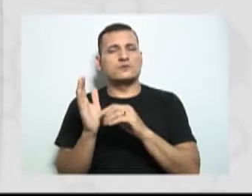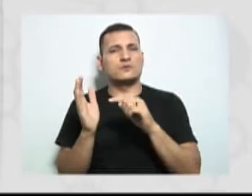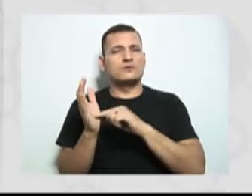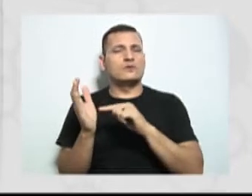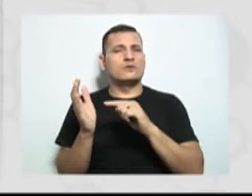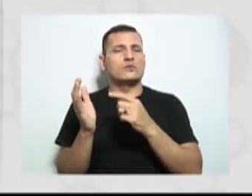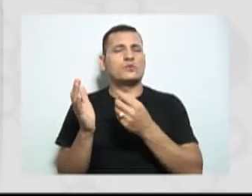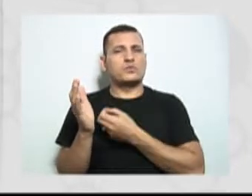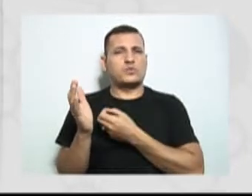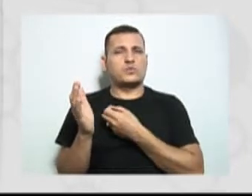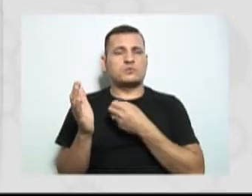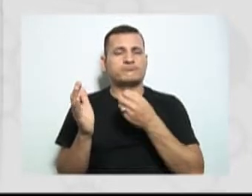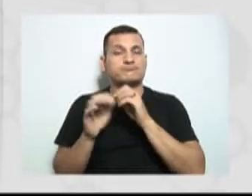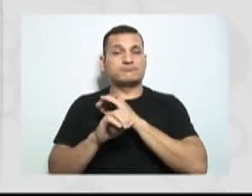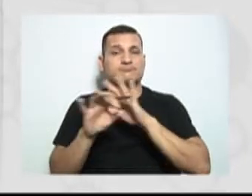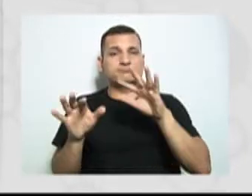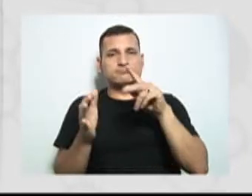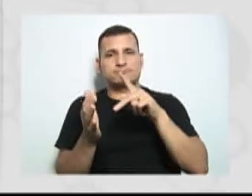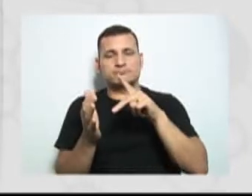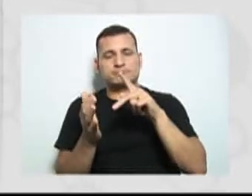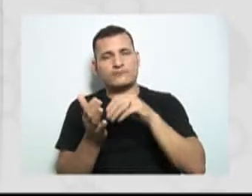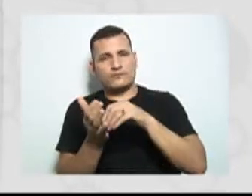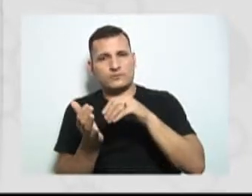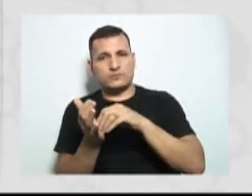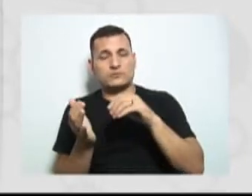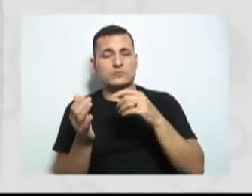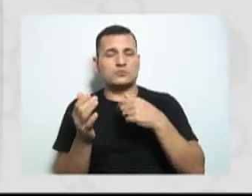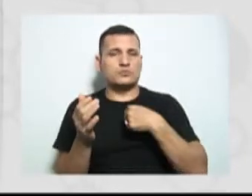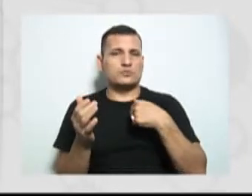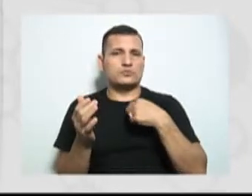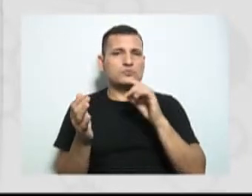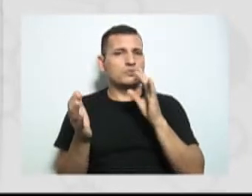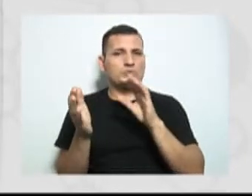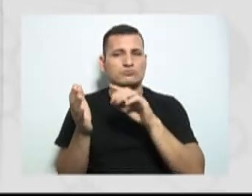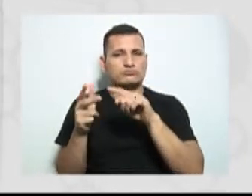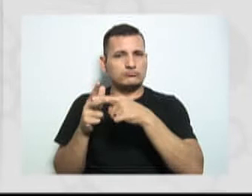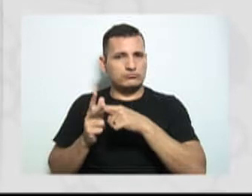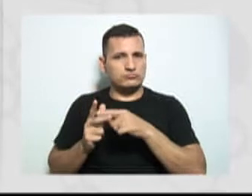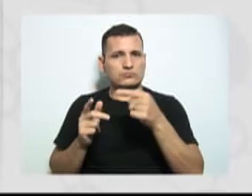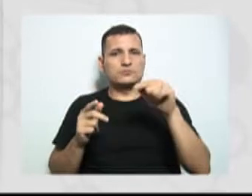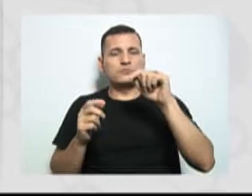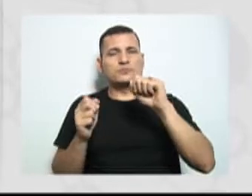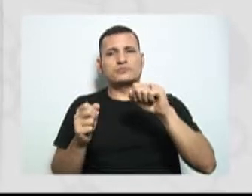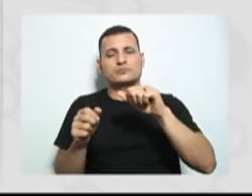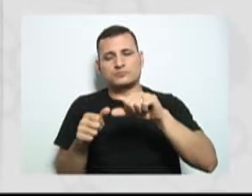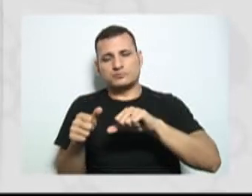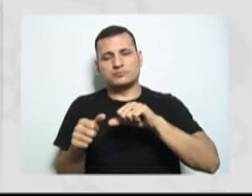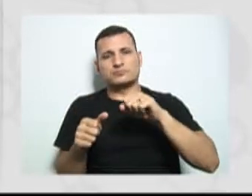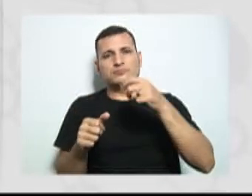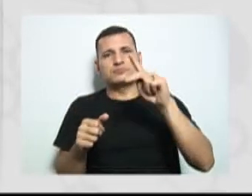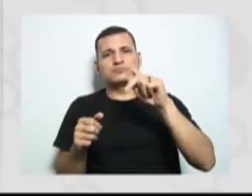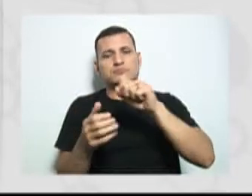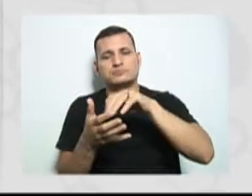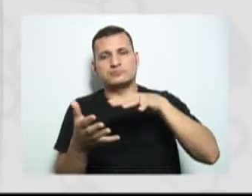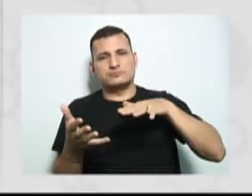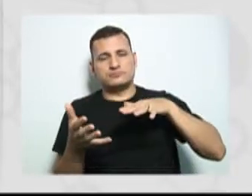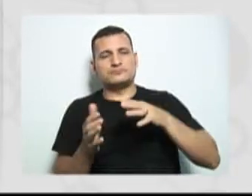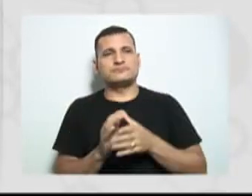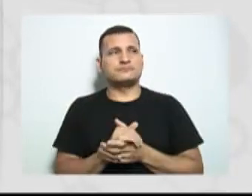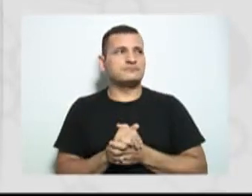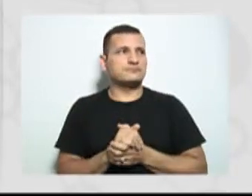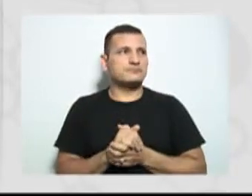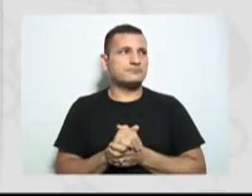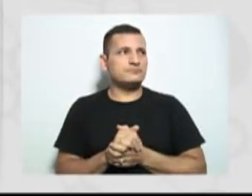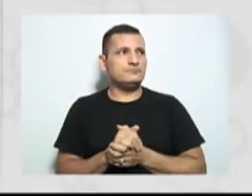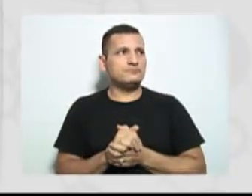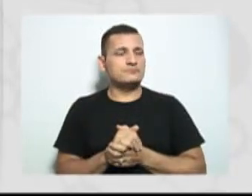era claro. Então, eu acabei ajustando e vocês só mudem aí na atividade de sala de vocês. Lembrando, só